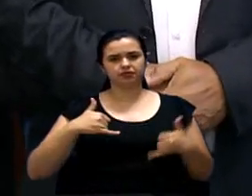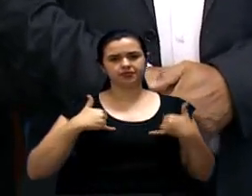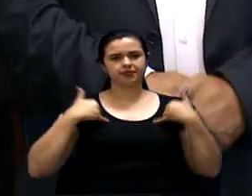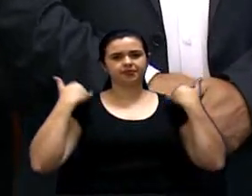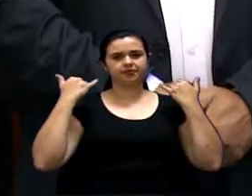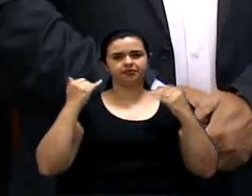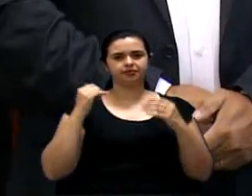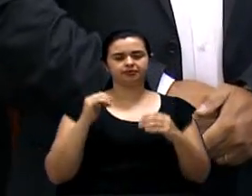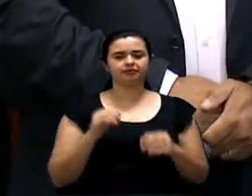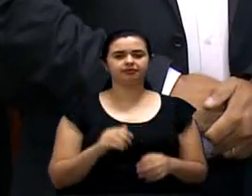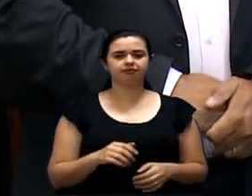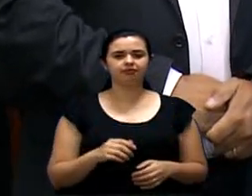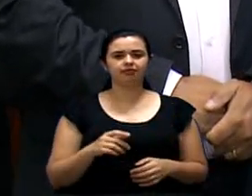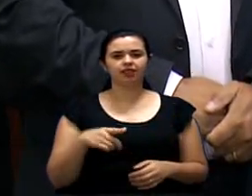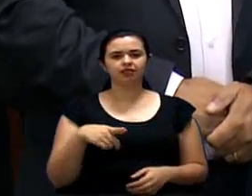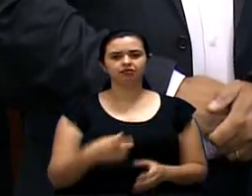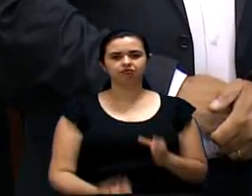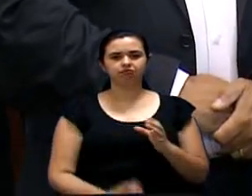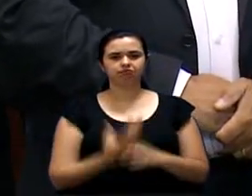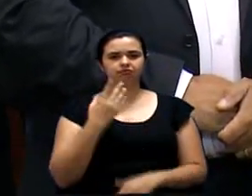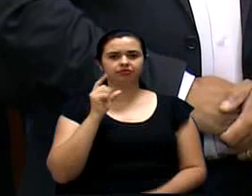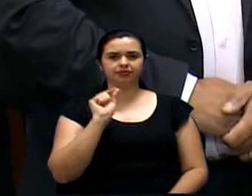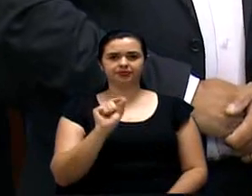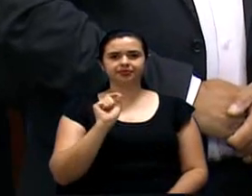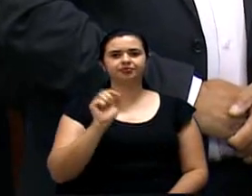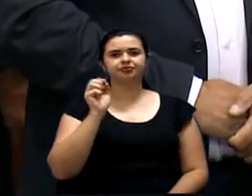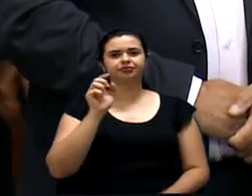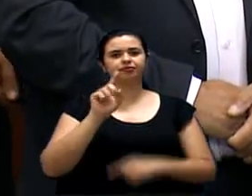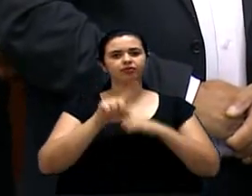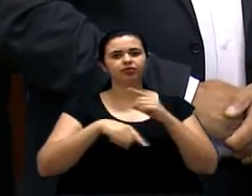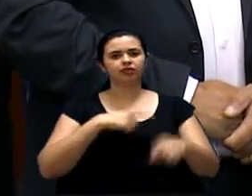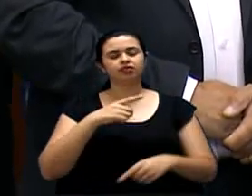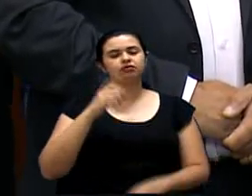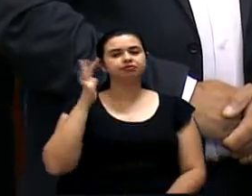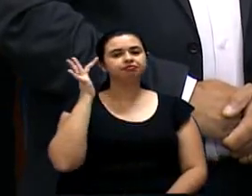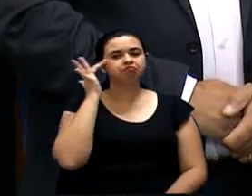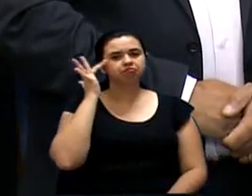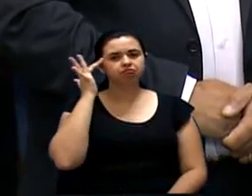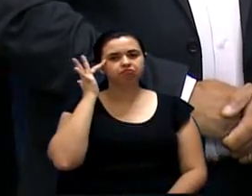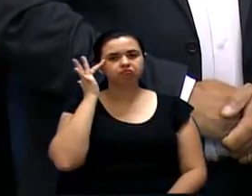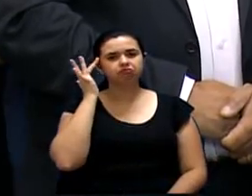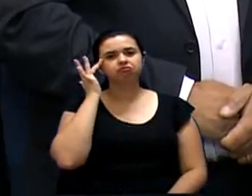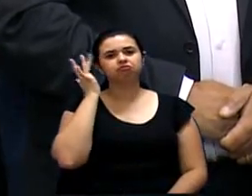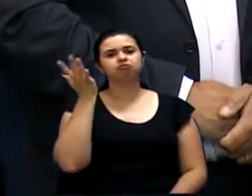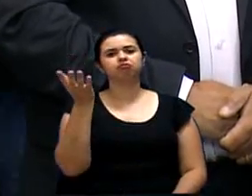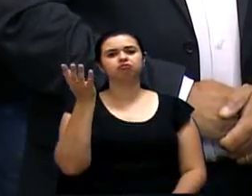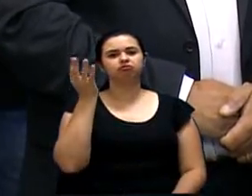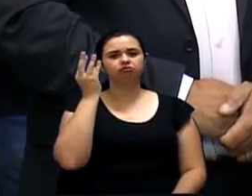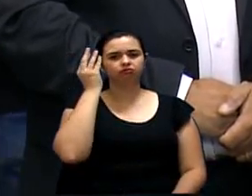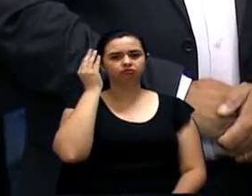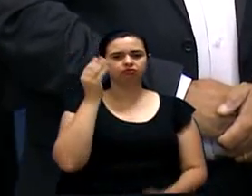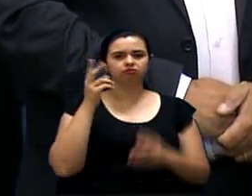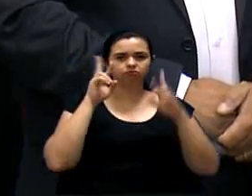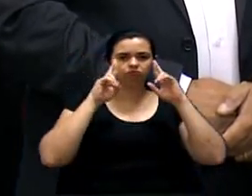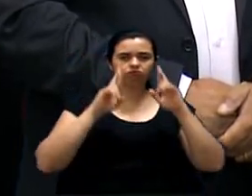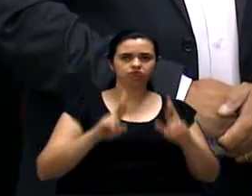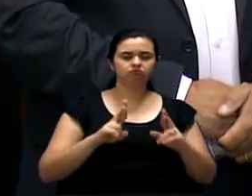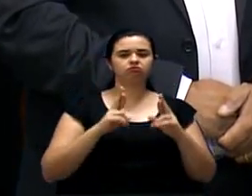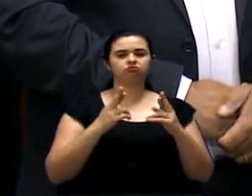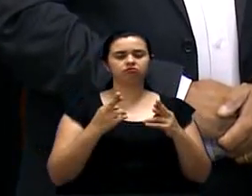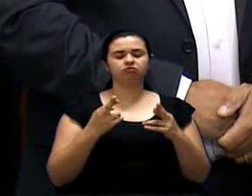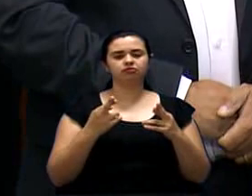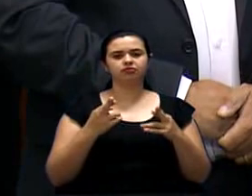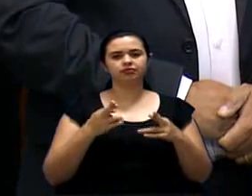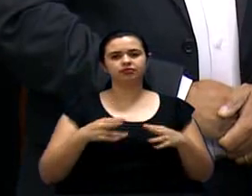gente cria, né, uma maturidade maior, a gente cria uma responsabilidade maior, estar aqui presente